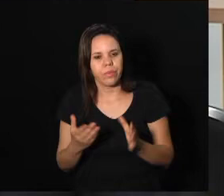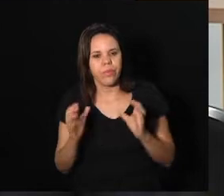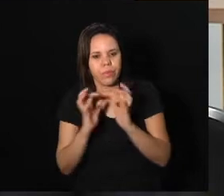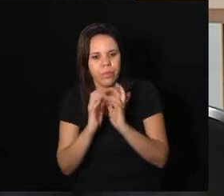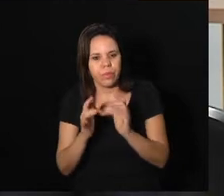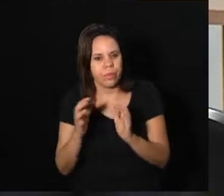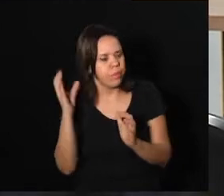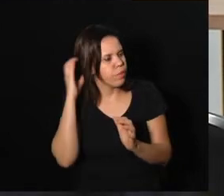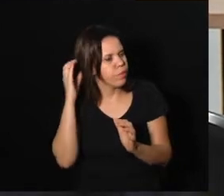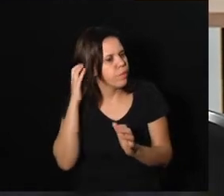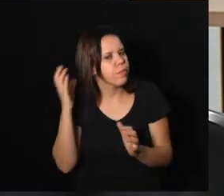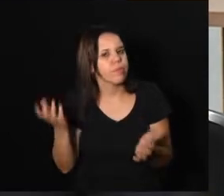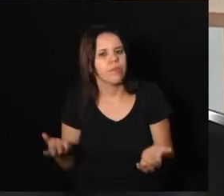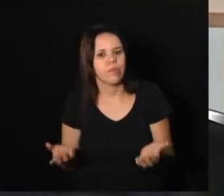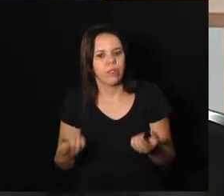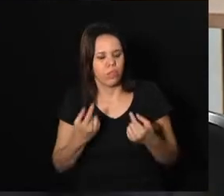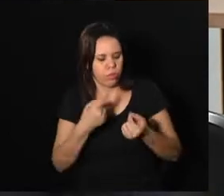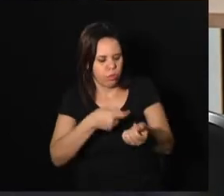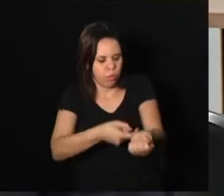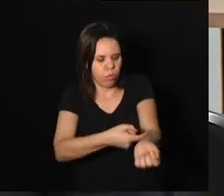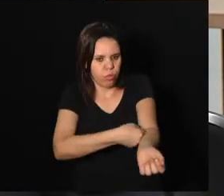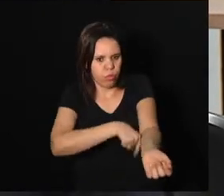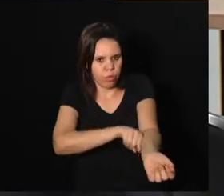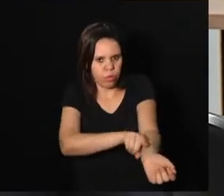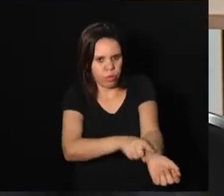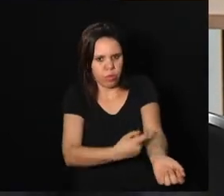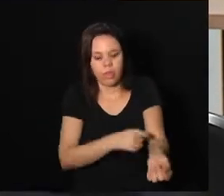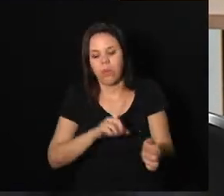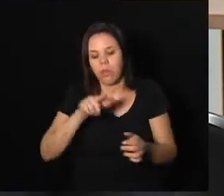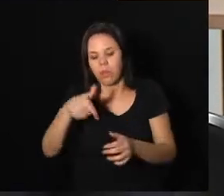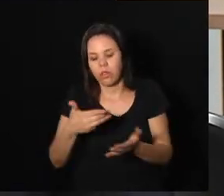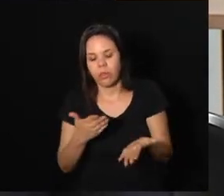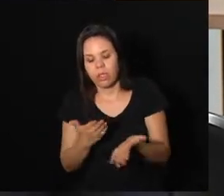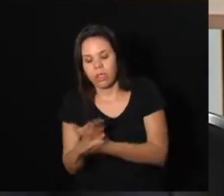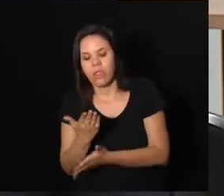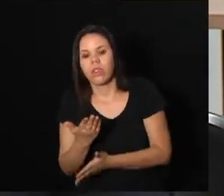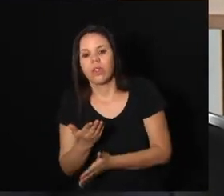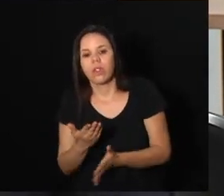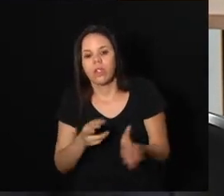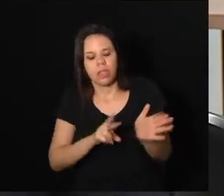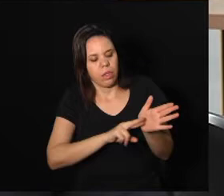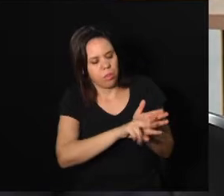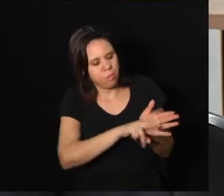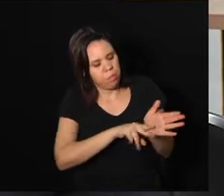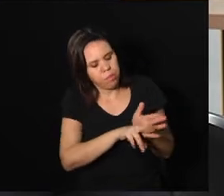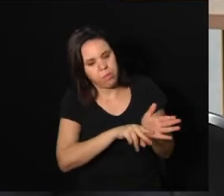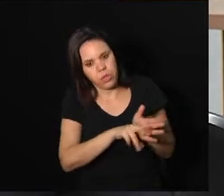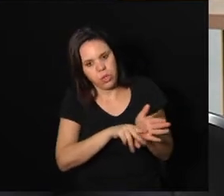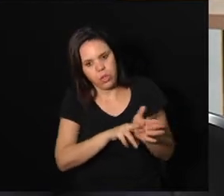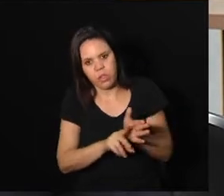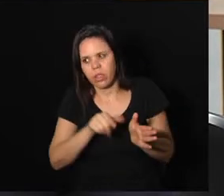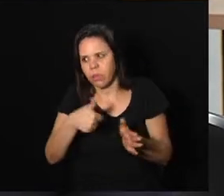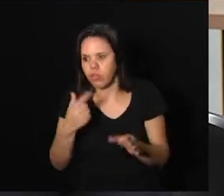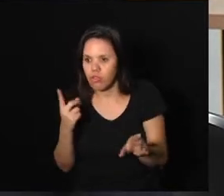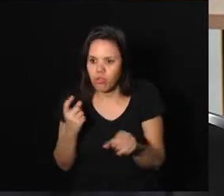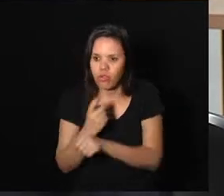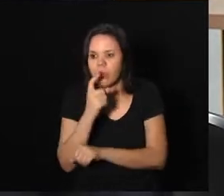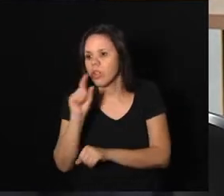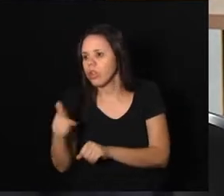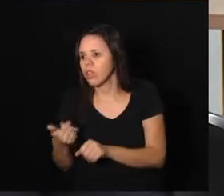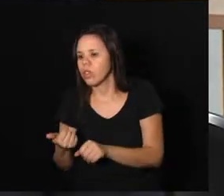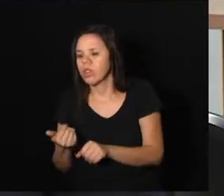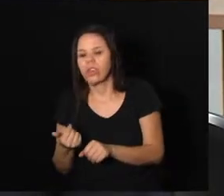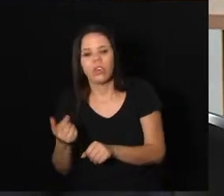em biologia, que teve várias situações que culminaram para eu entrar em biologia, dentro do curso de biologia eu percebi que eu poderia ser um neurocientista, que era assim porque